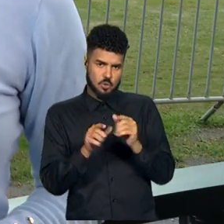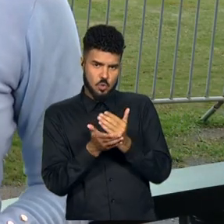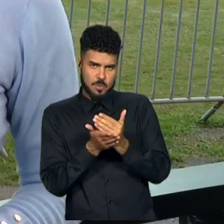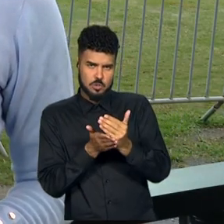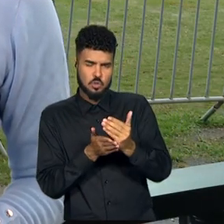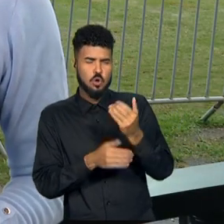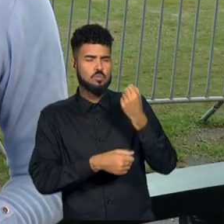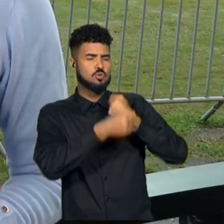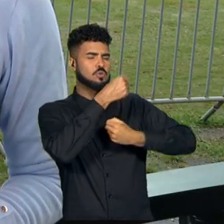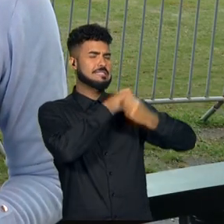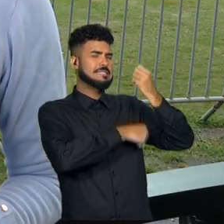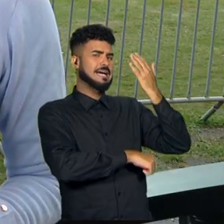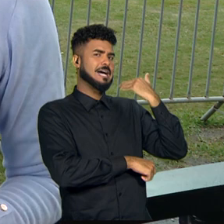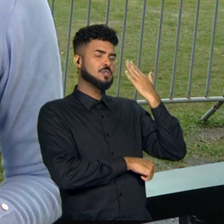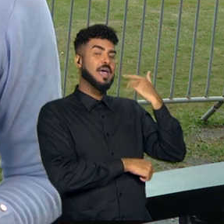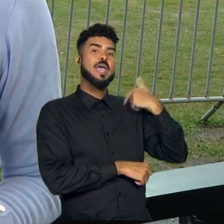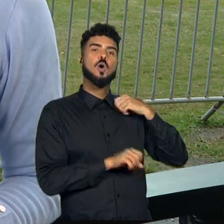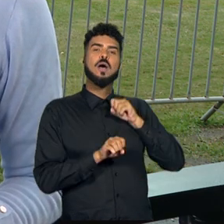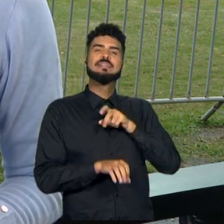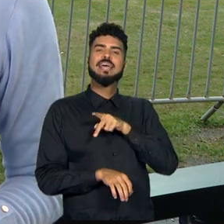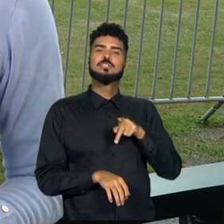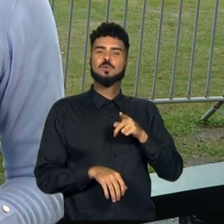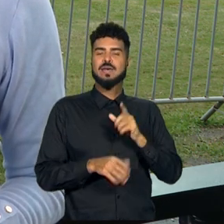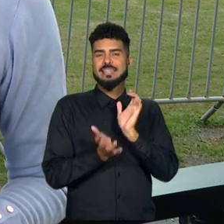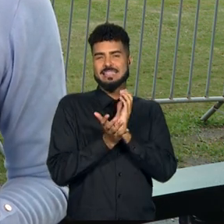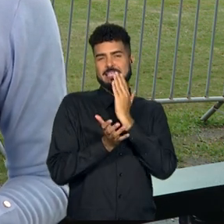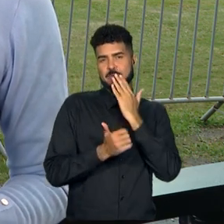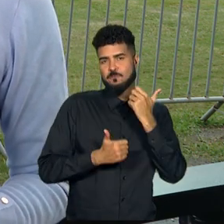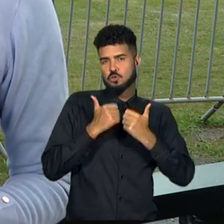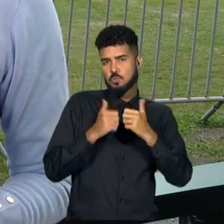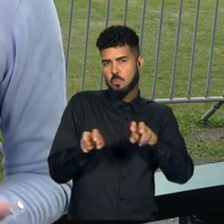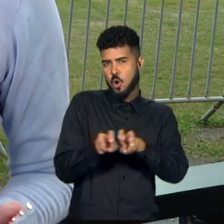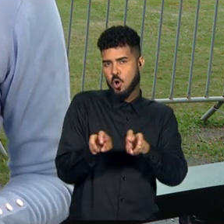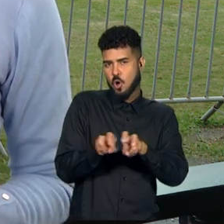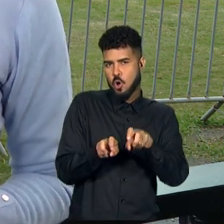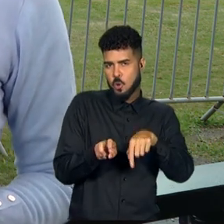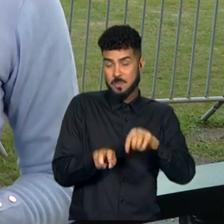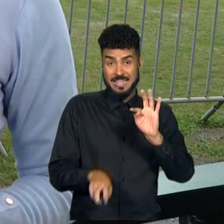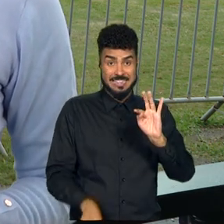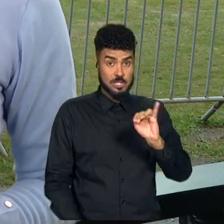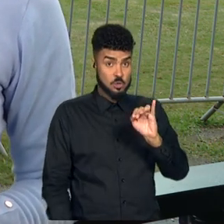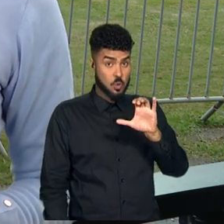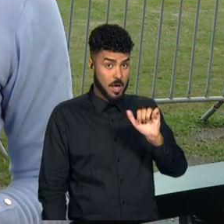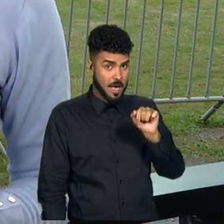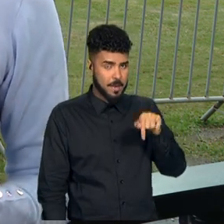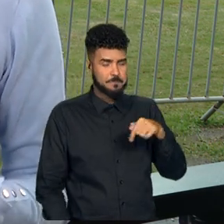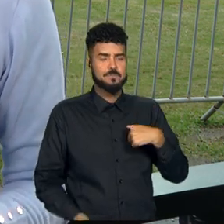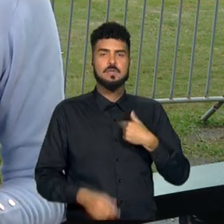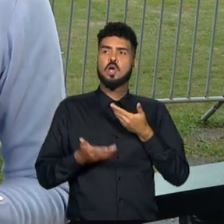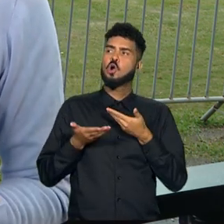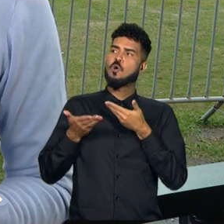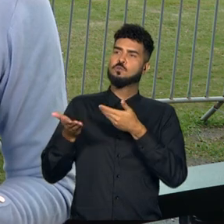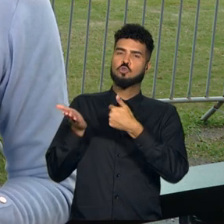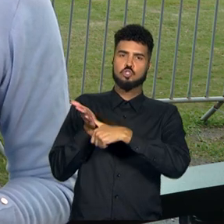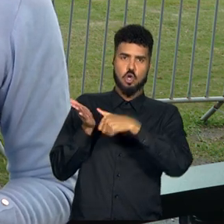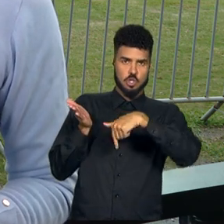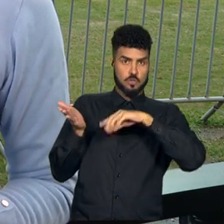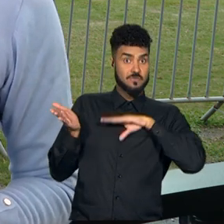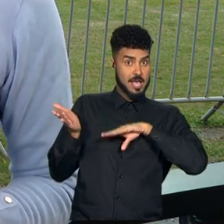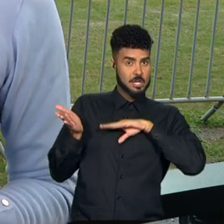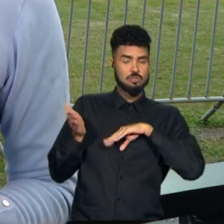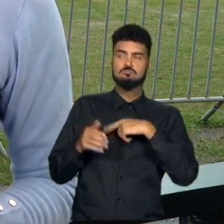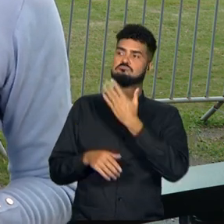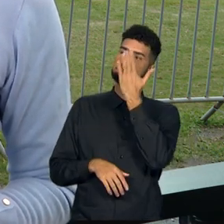atrás, quando eu era técnica de um time de futebol de salão, da Tijuca, e fui convidada por um sócio daqui para